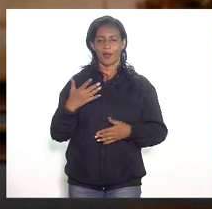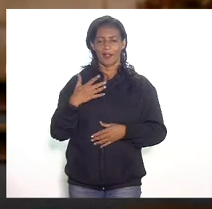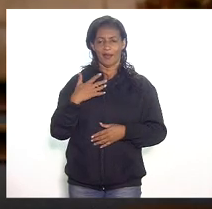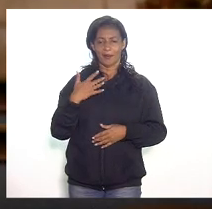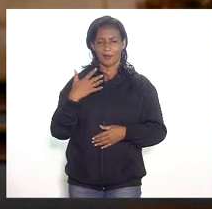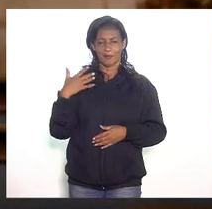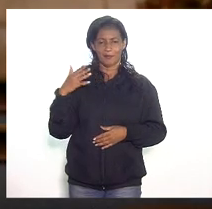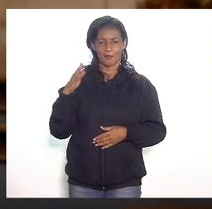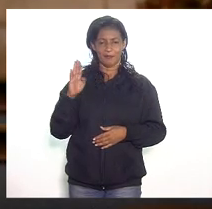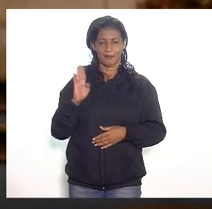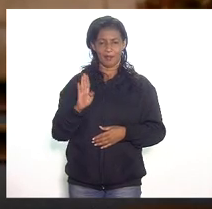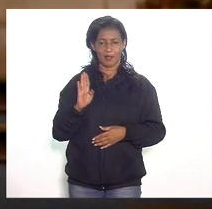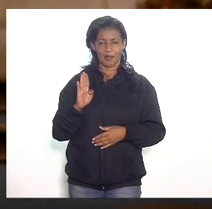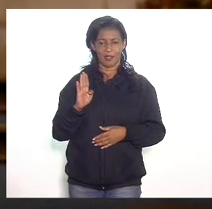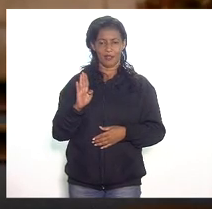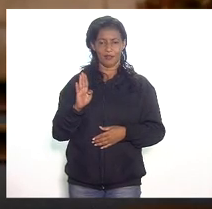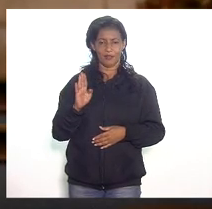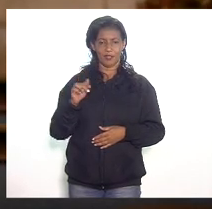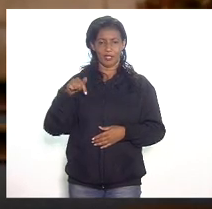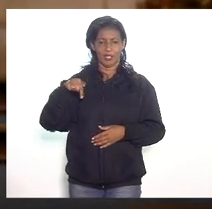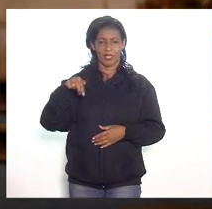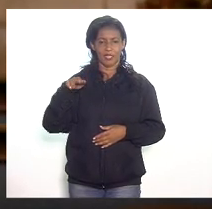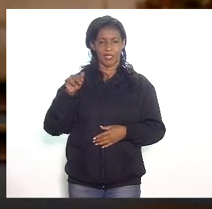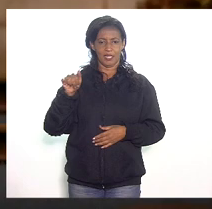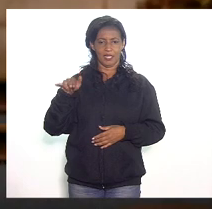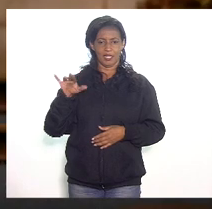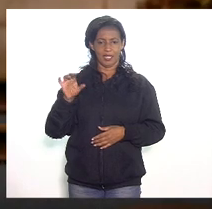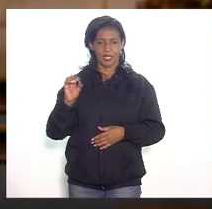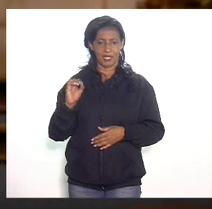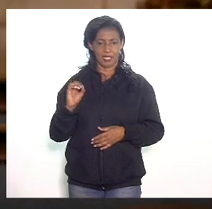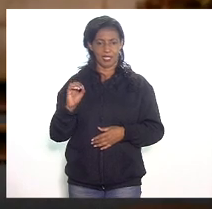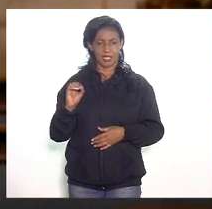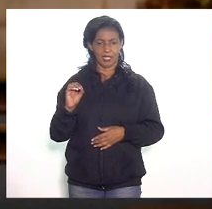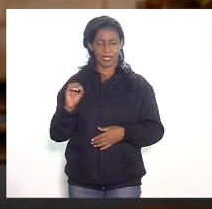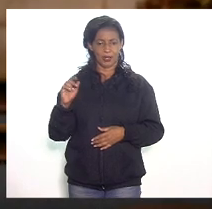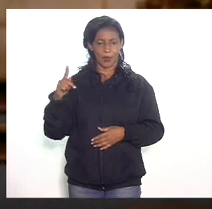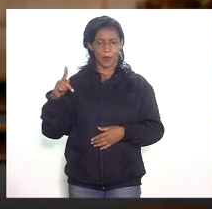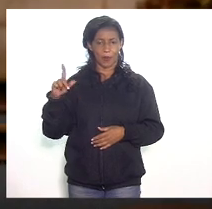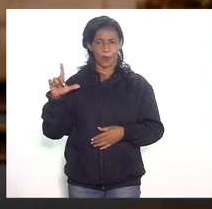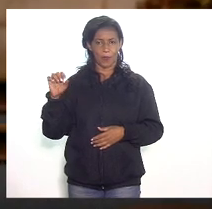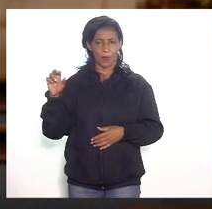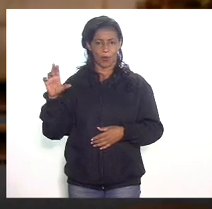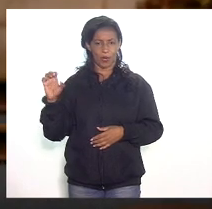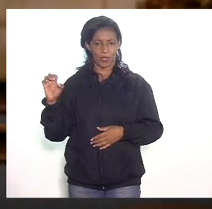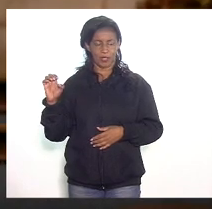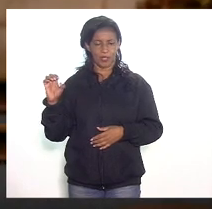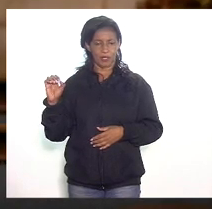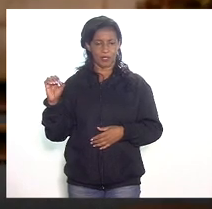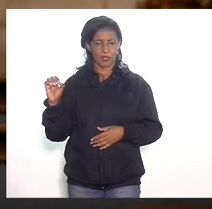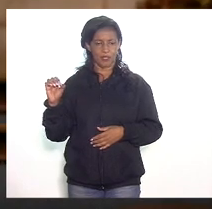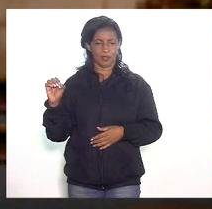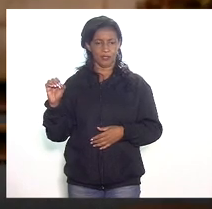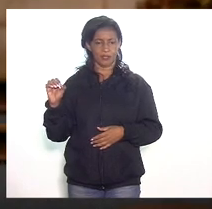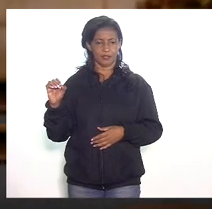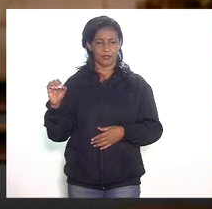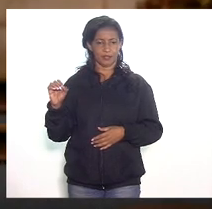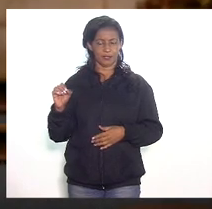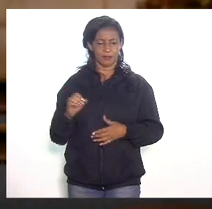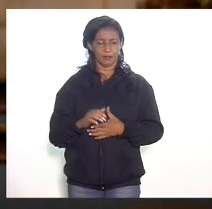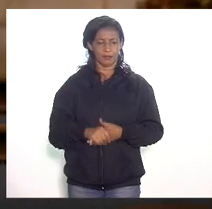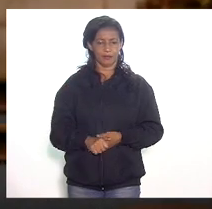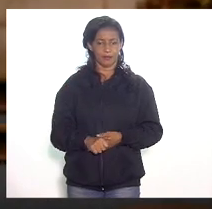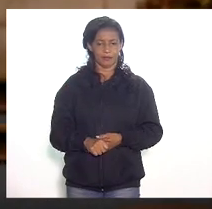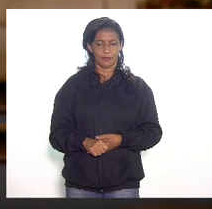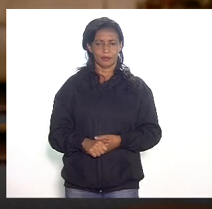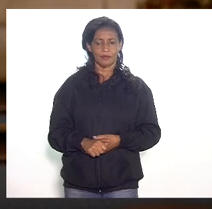tinha uma deputada que pediu também, logo no início. Daniel Librelon, seguida, Daniel e em seguida Alexandre Kinoplock. pedir,